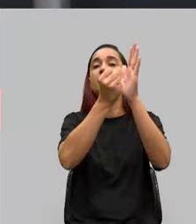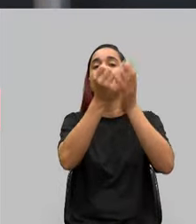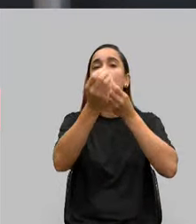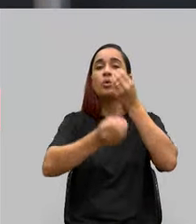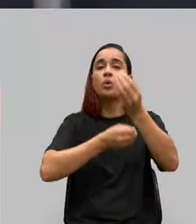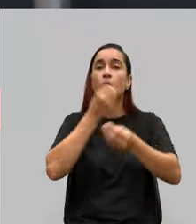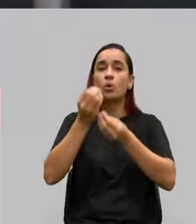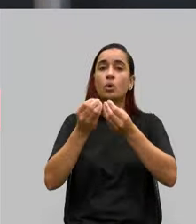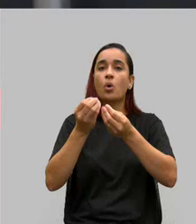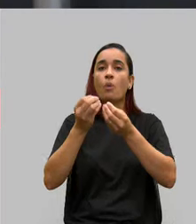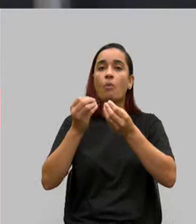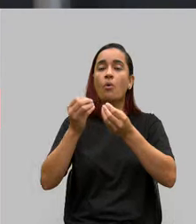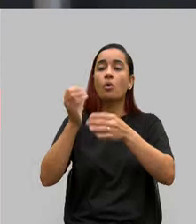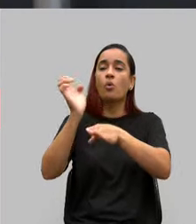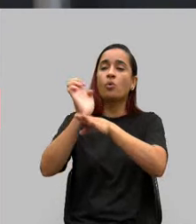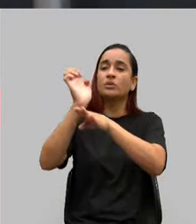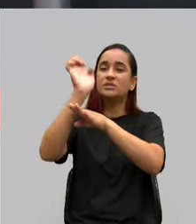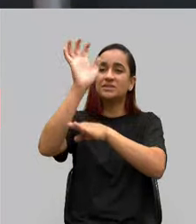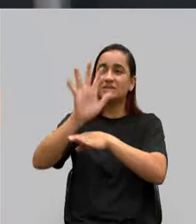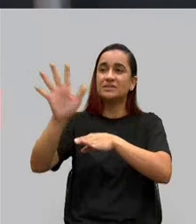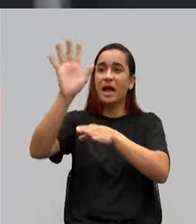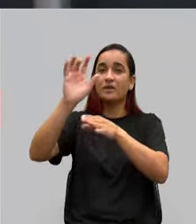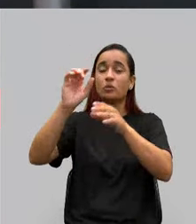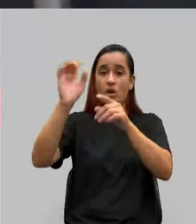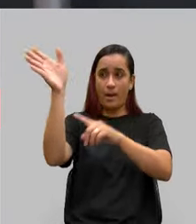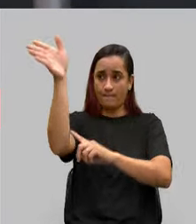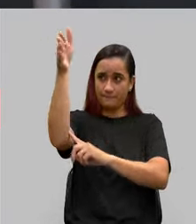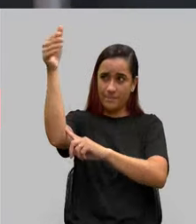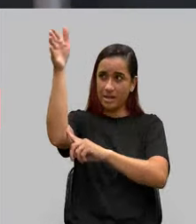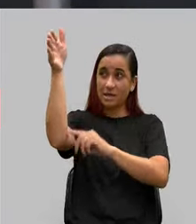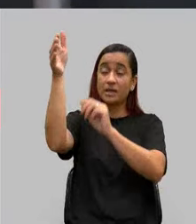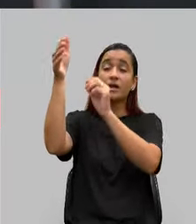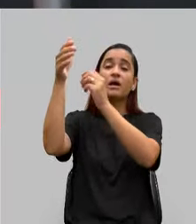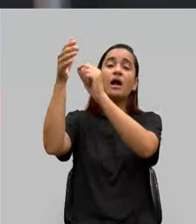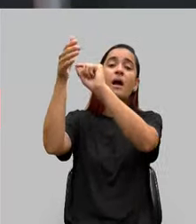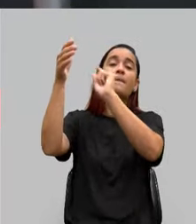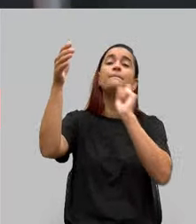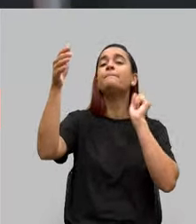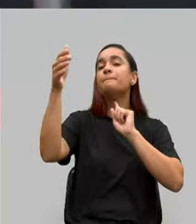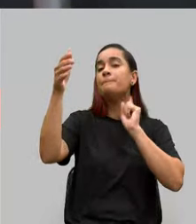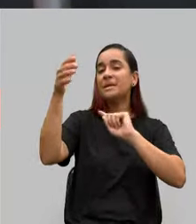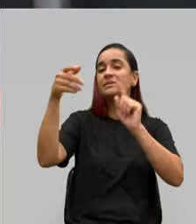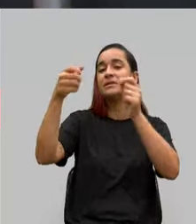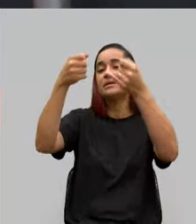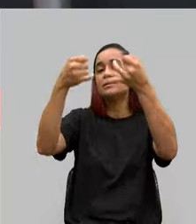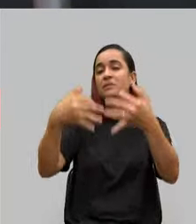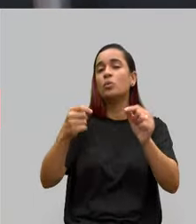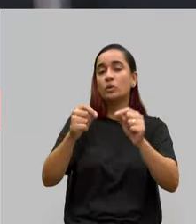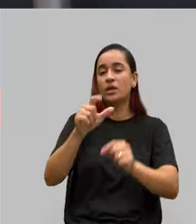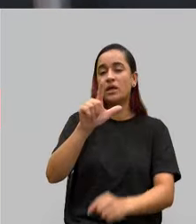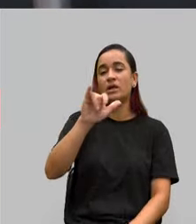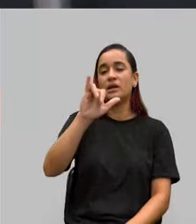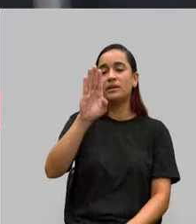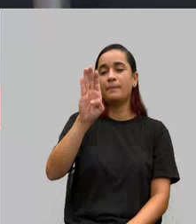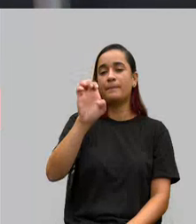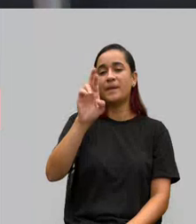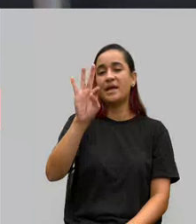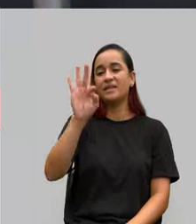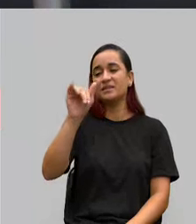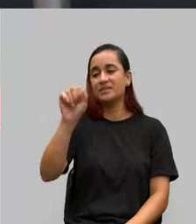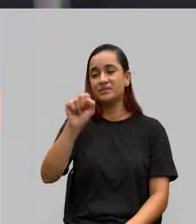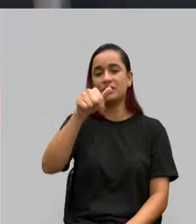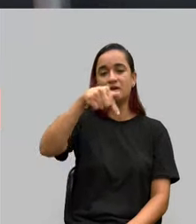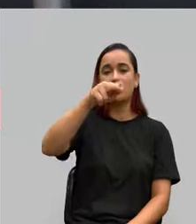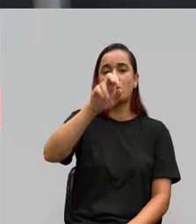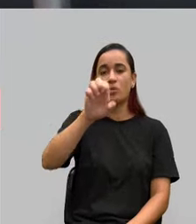representa esse Estado está escrito Libertas quais será também Liberdade ainda